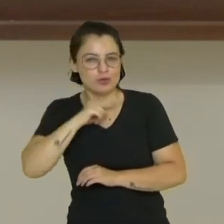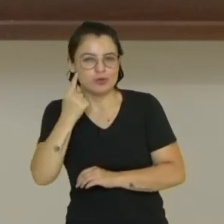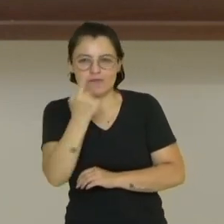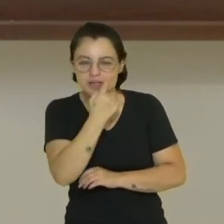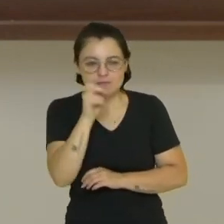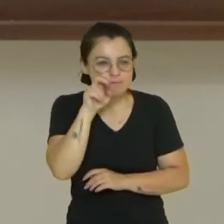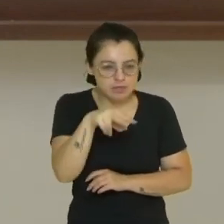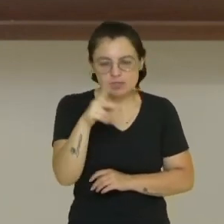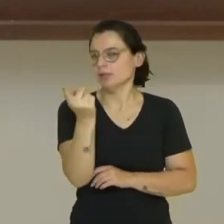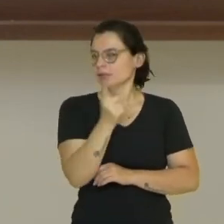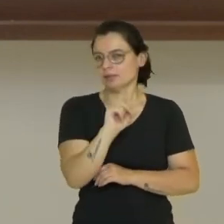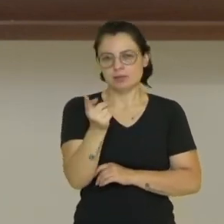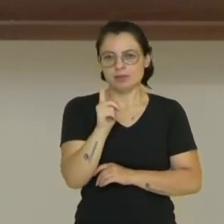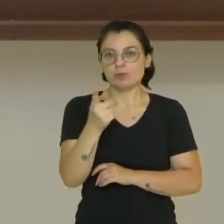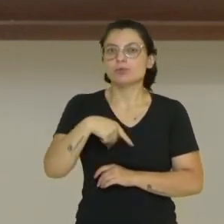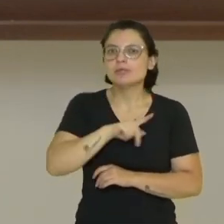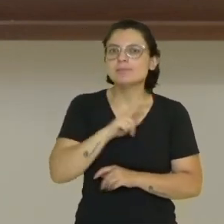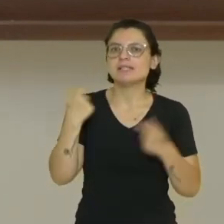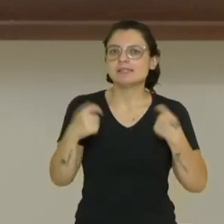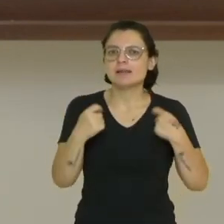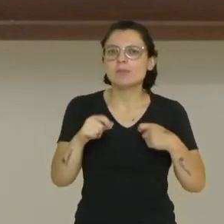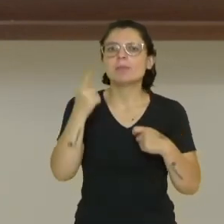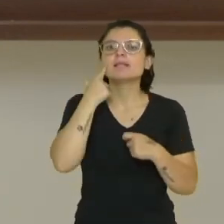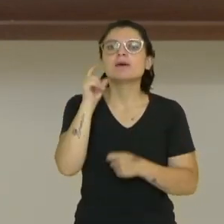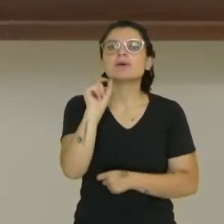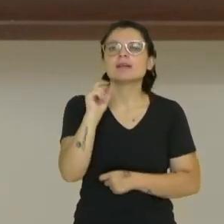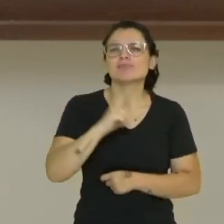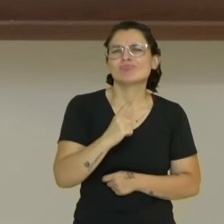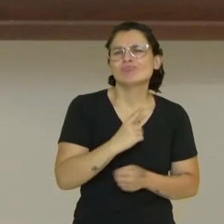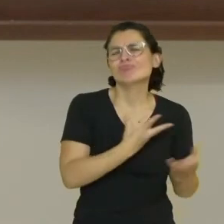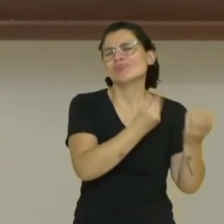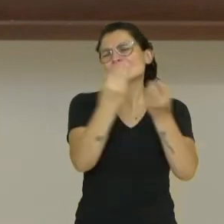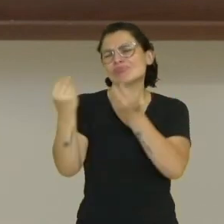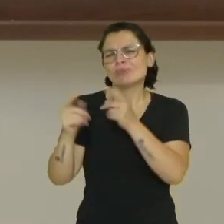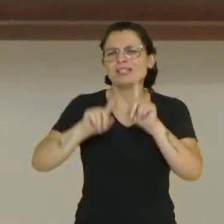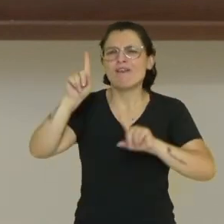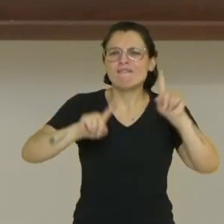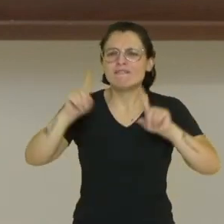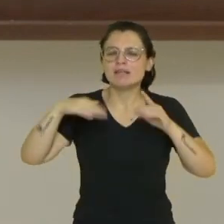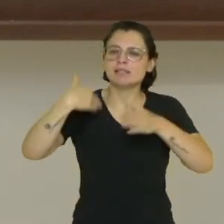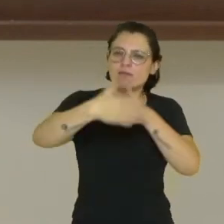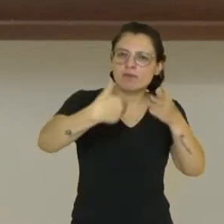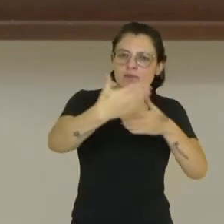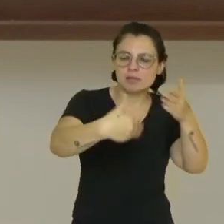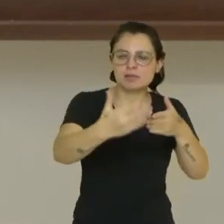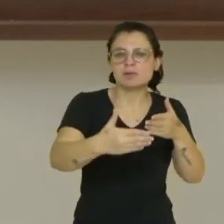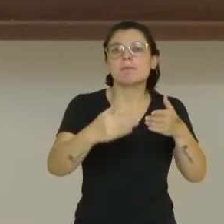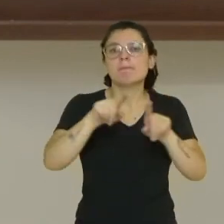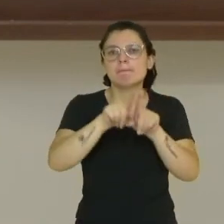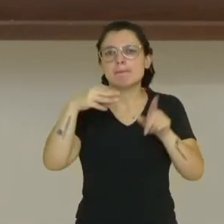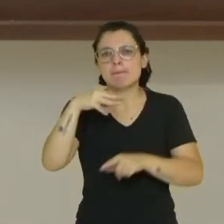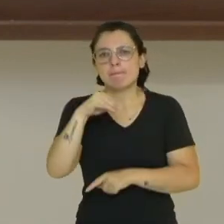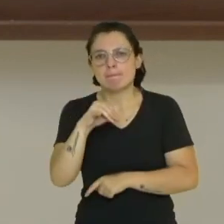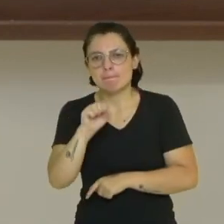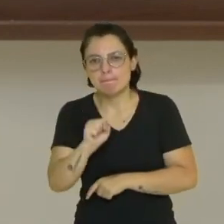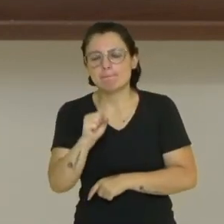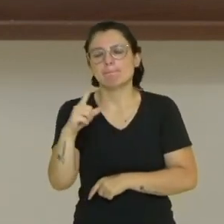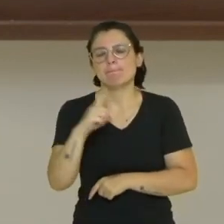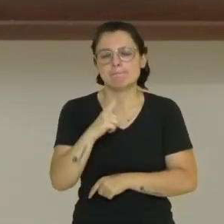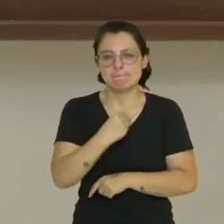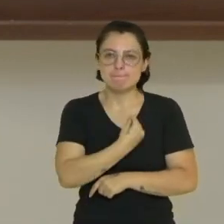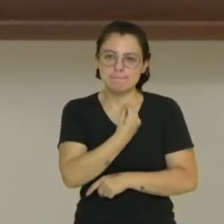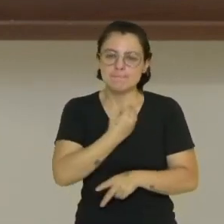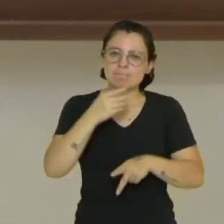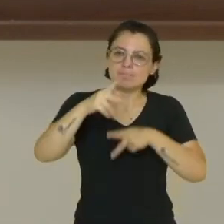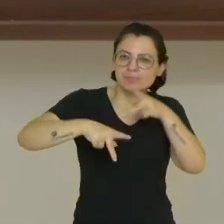É interessante que a gente pense que existem vários níveis de desenvolvimento, mas obviamente que os maias estão entre as civilizações